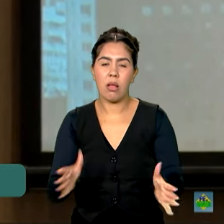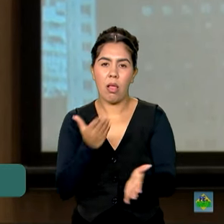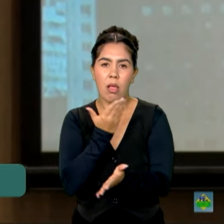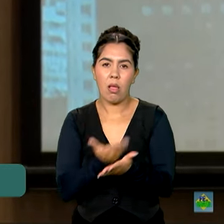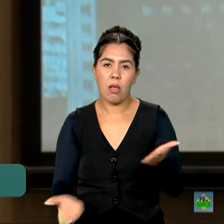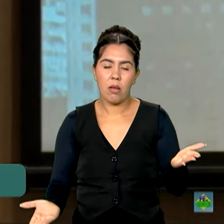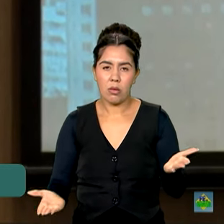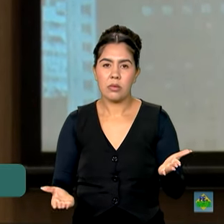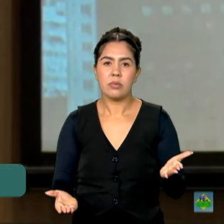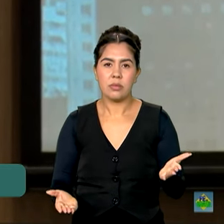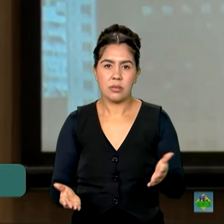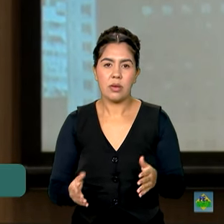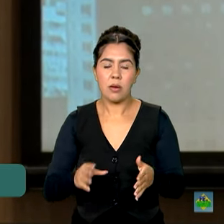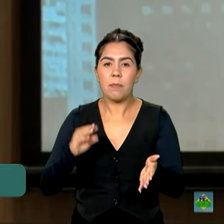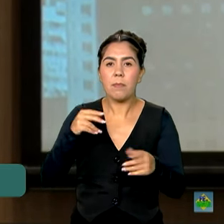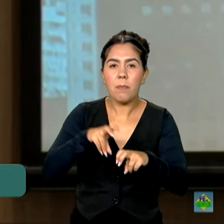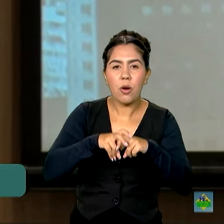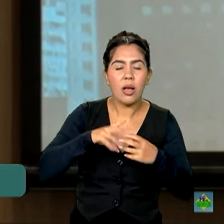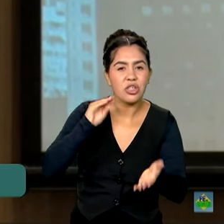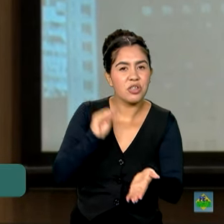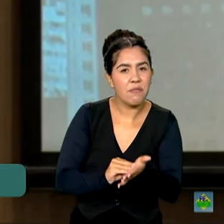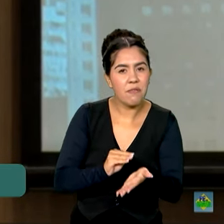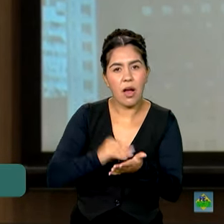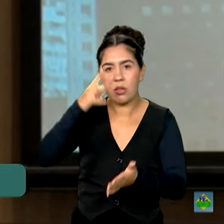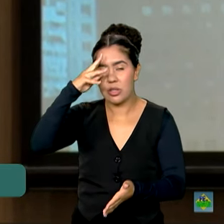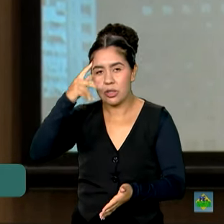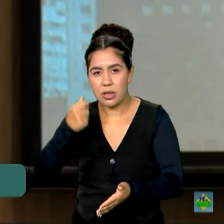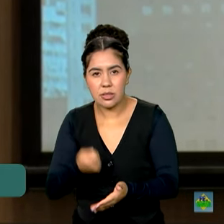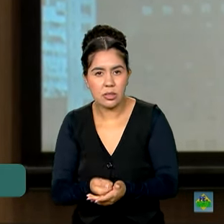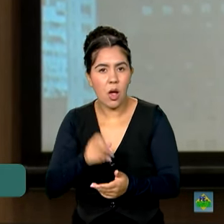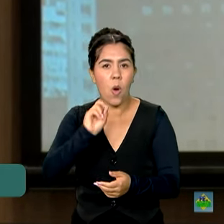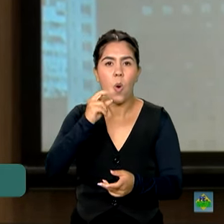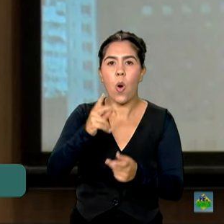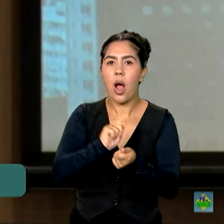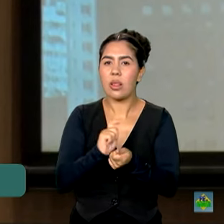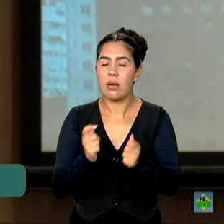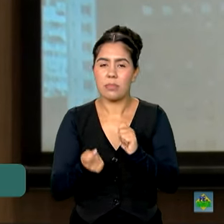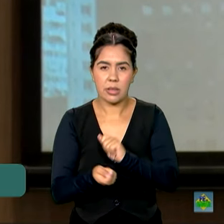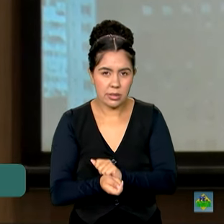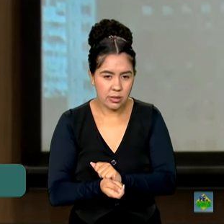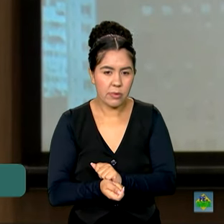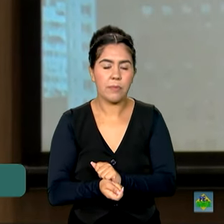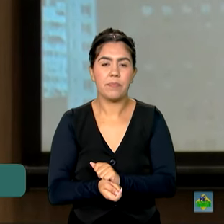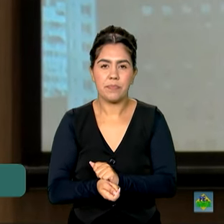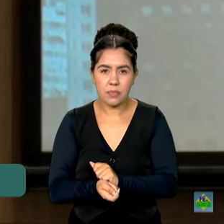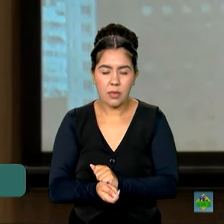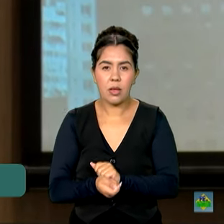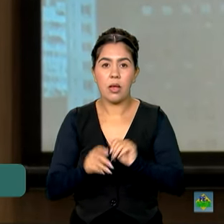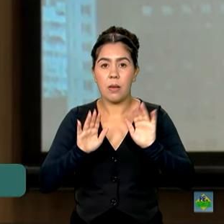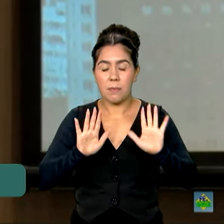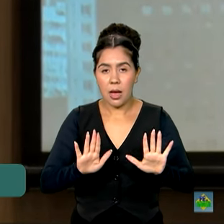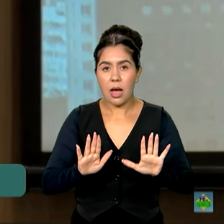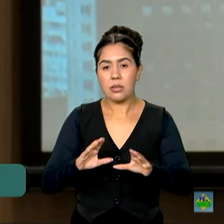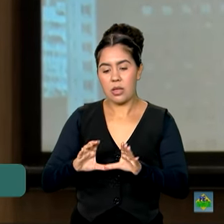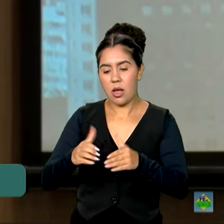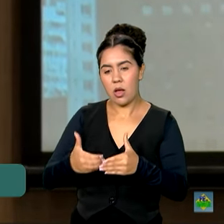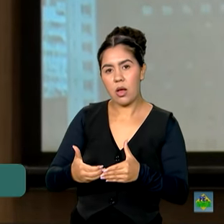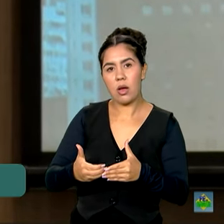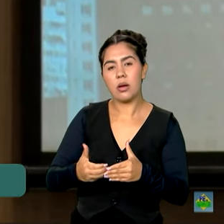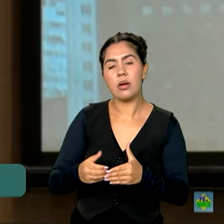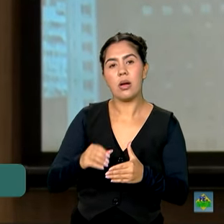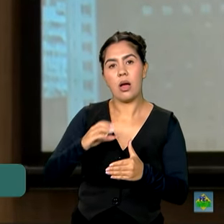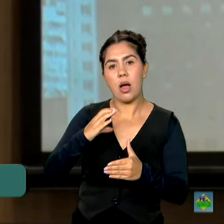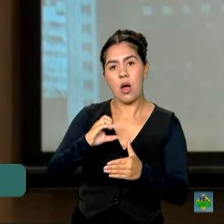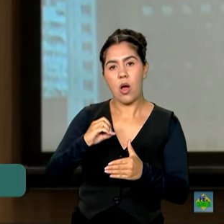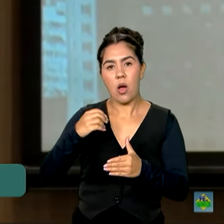medidas de adaptação. As decisões que tomarmos e as ações que realizarmos em foros como o G20 e a COP